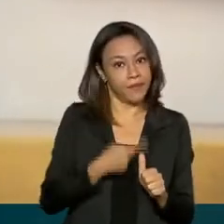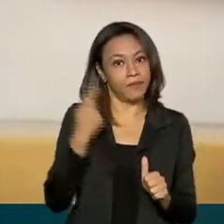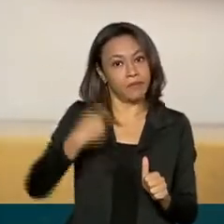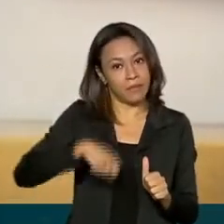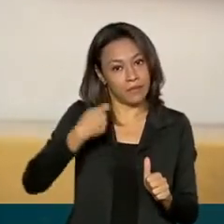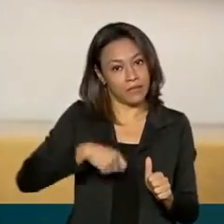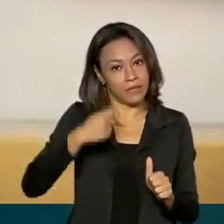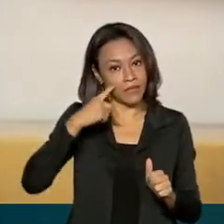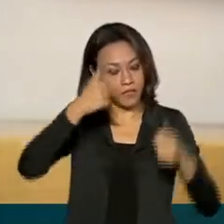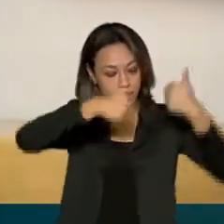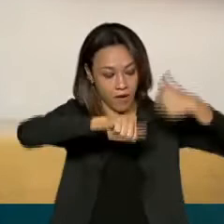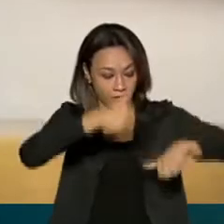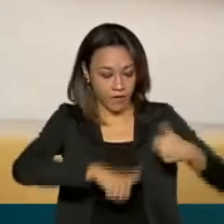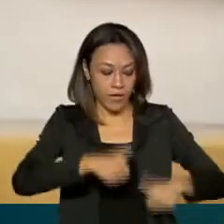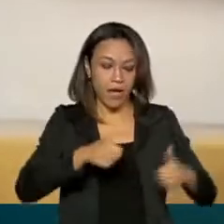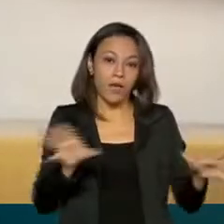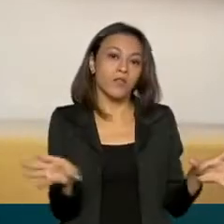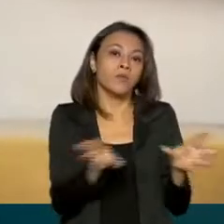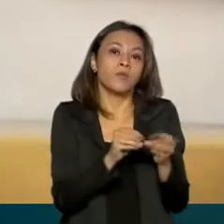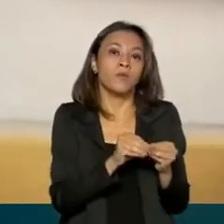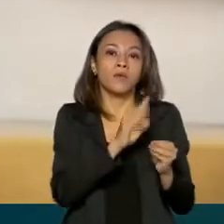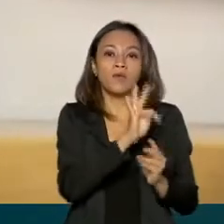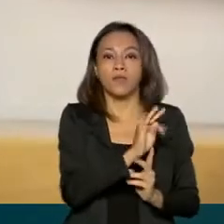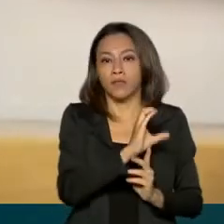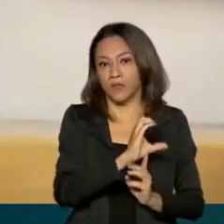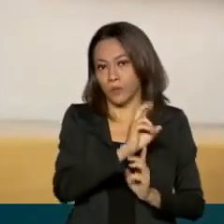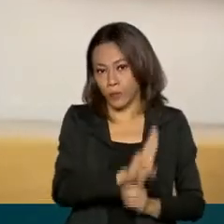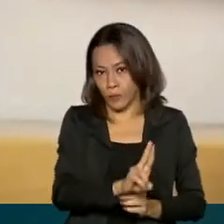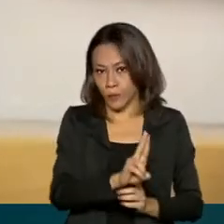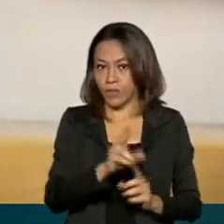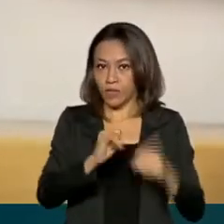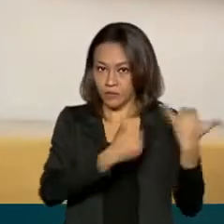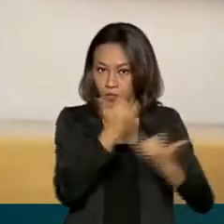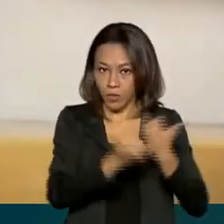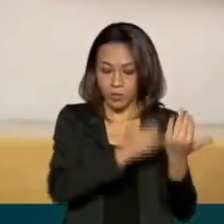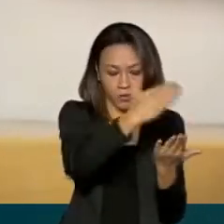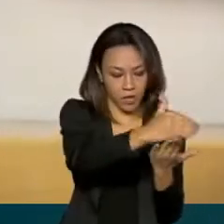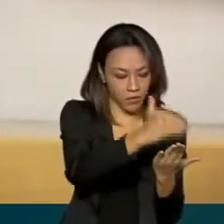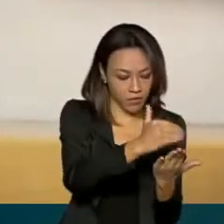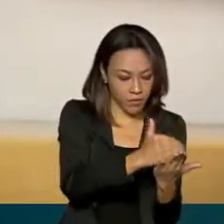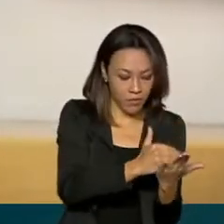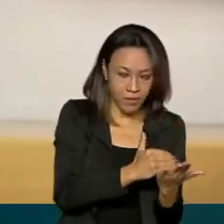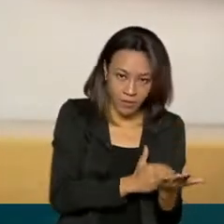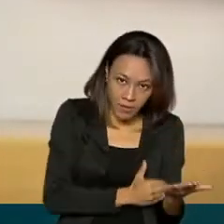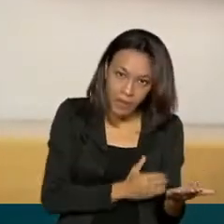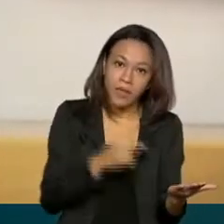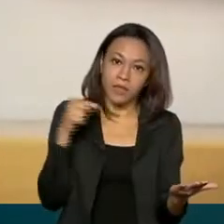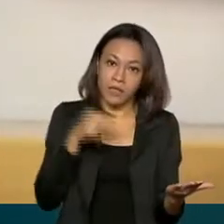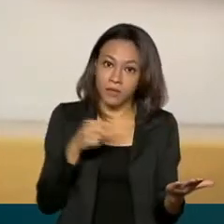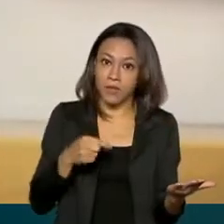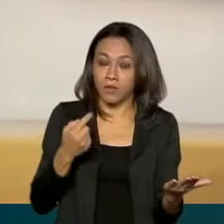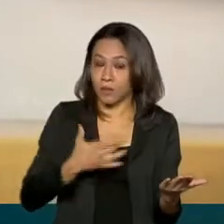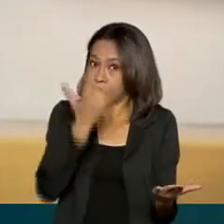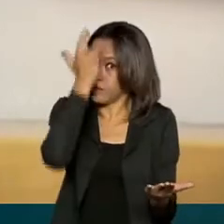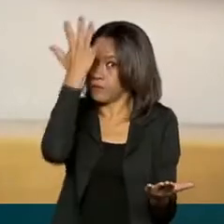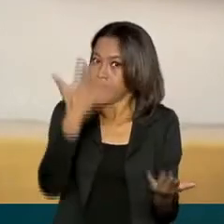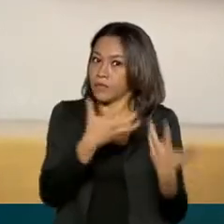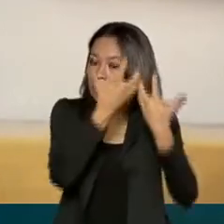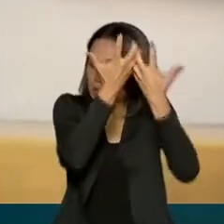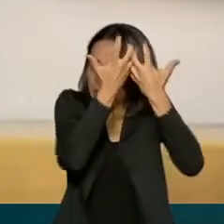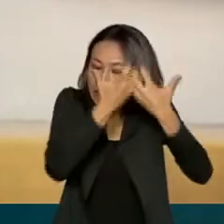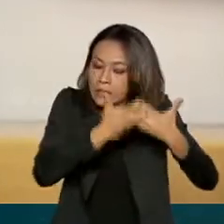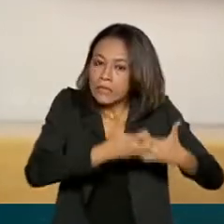do Tribunal de Contas da União, que fará o escrutínio desses dados. Então, nós, esse plano de negócios é algo bastante complexo. Primeiro,